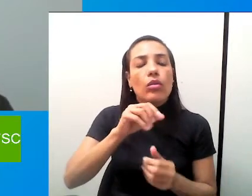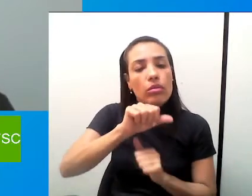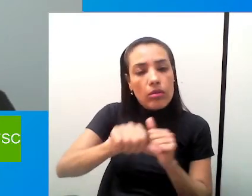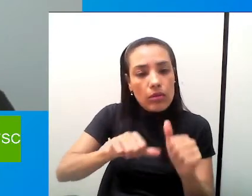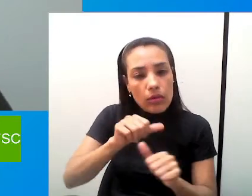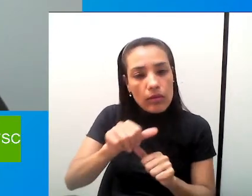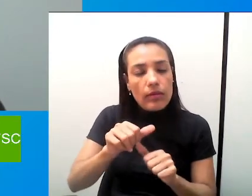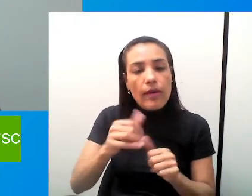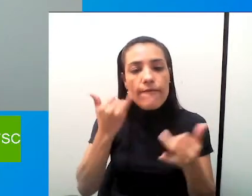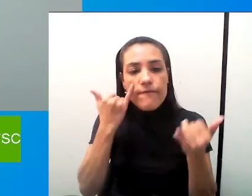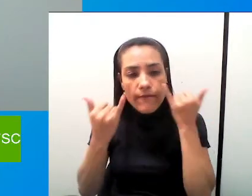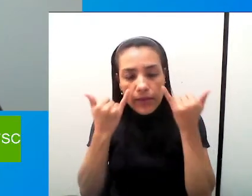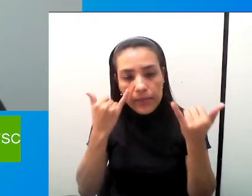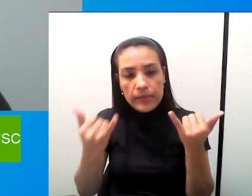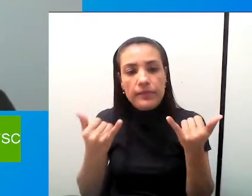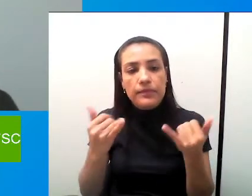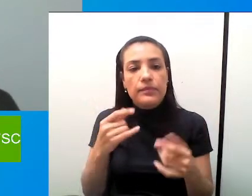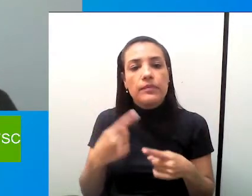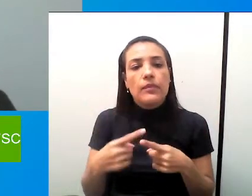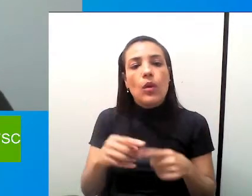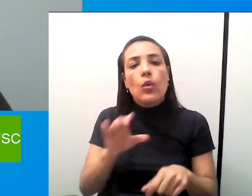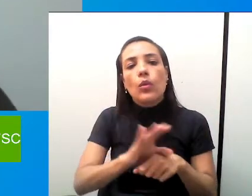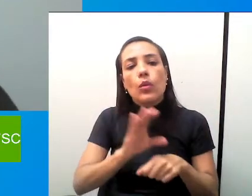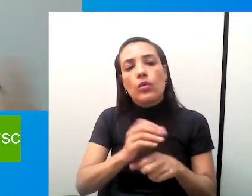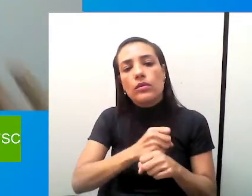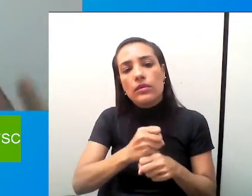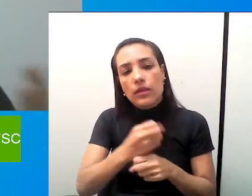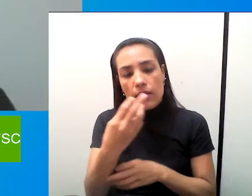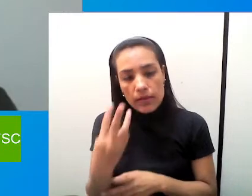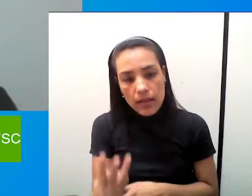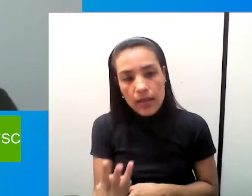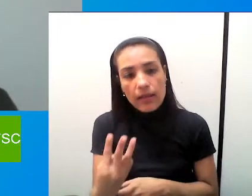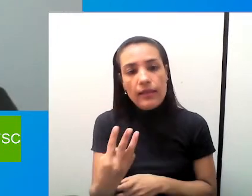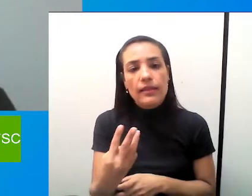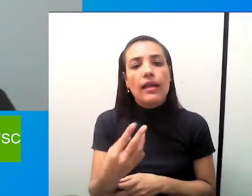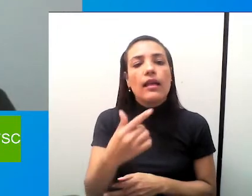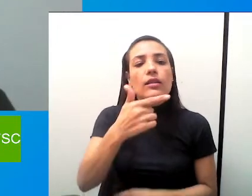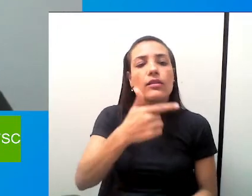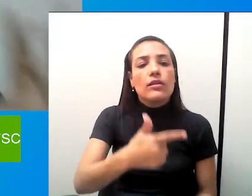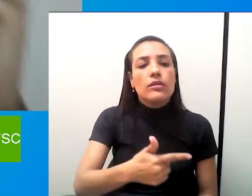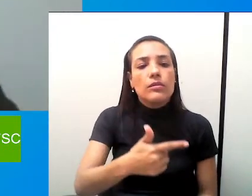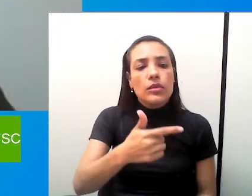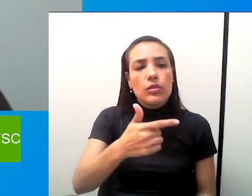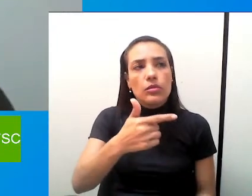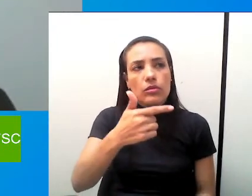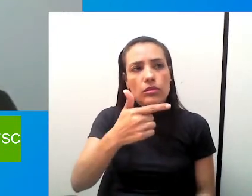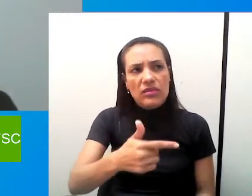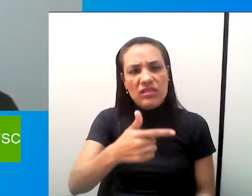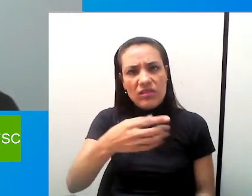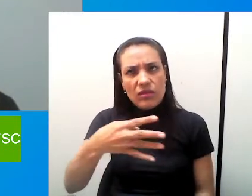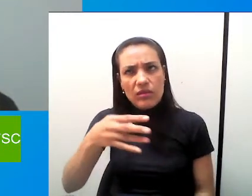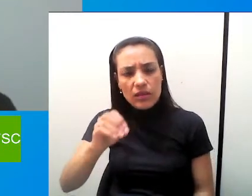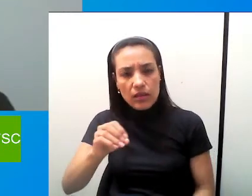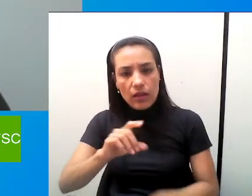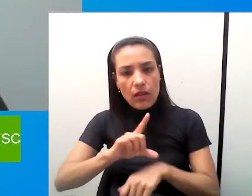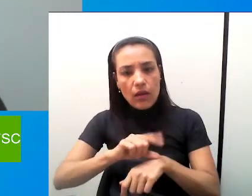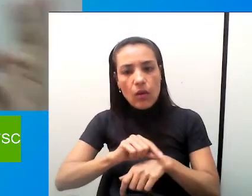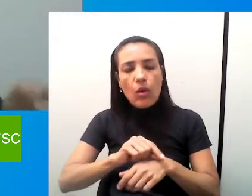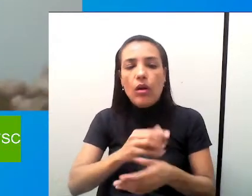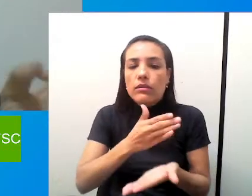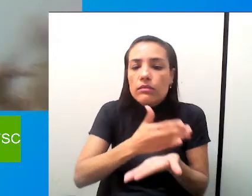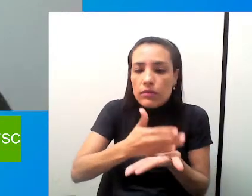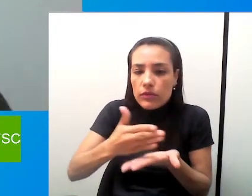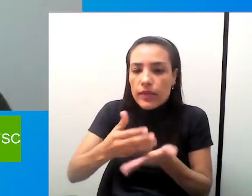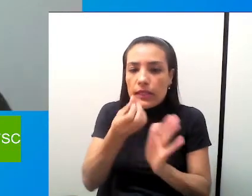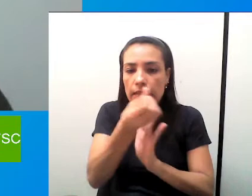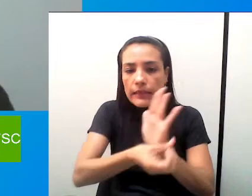informação. O nosso curso, por ter 3 anos, ele tem 2.240 horas, ele está dividido em 6 semestres,